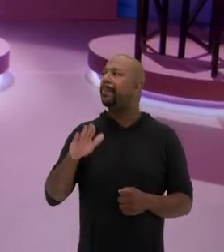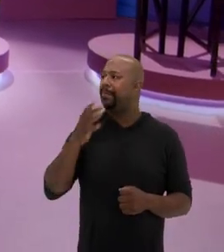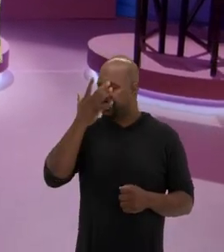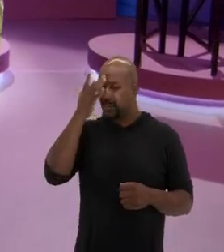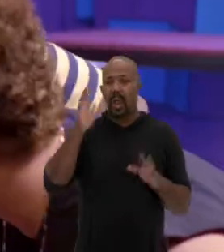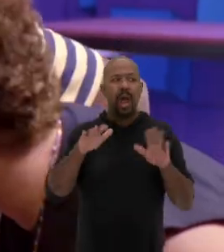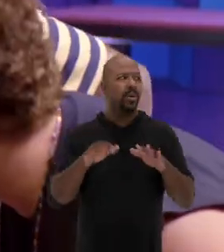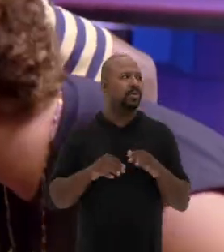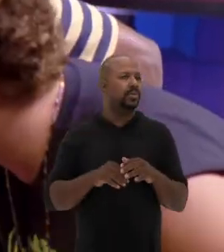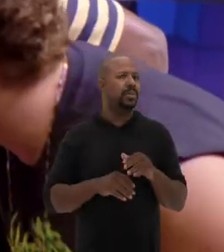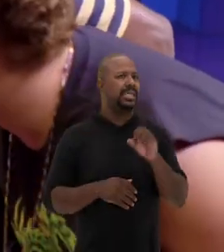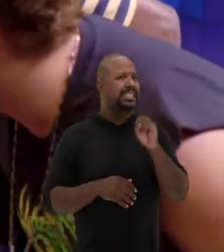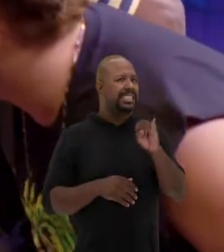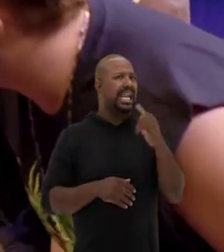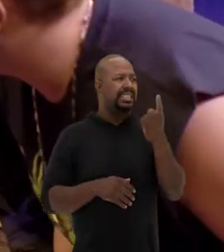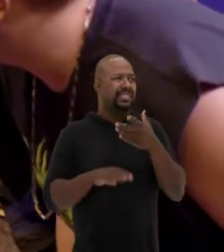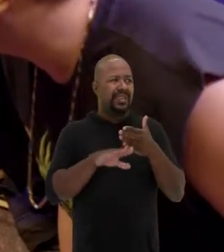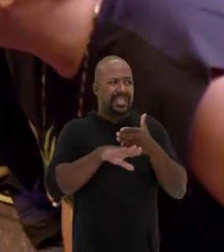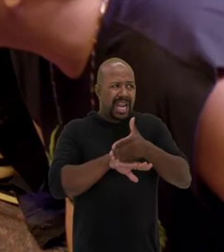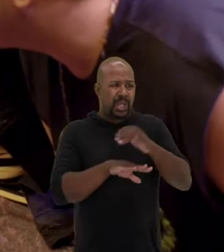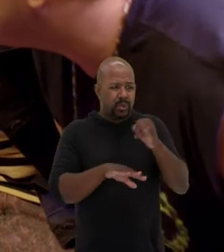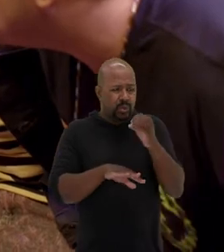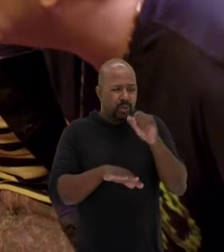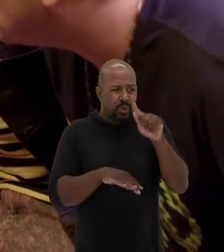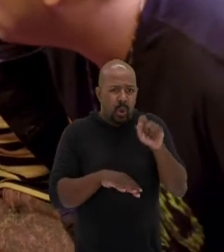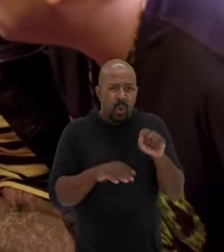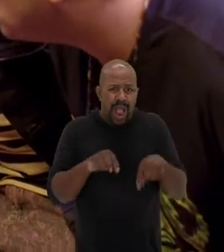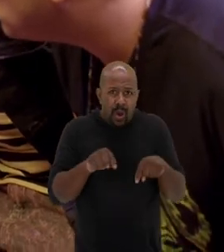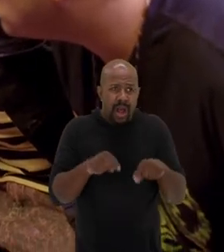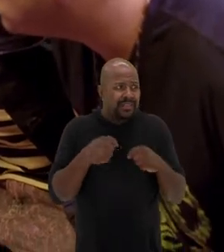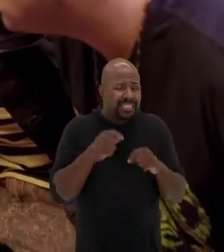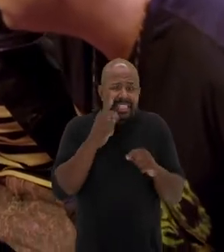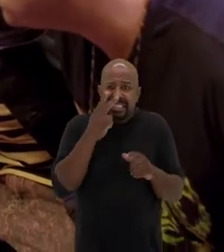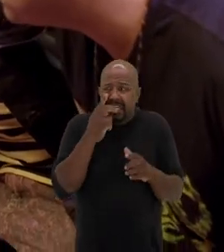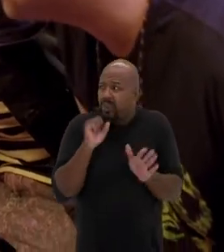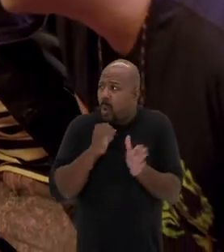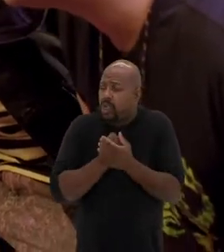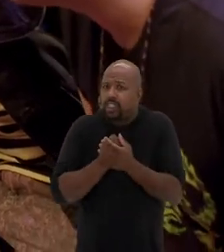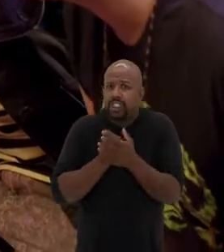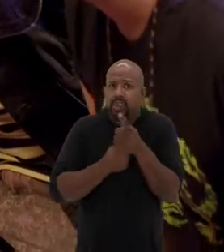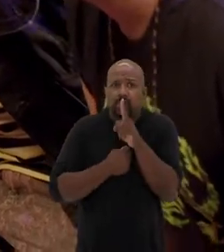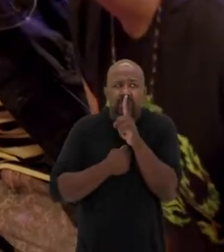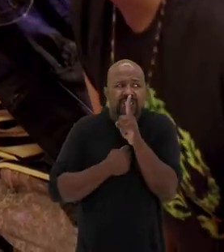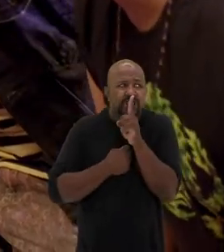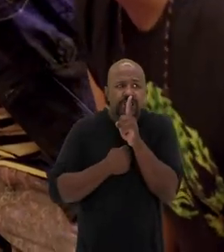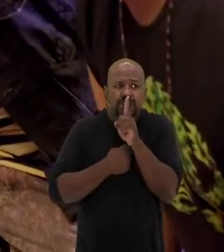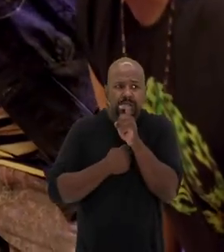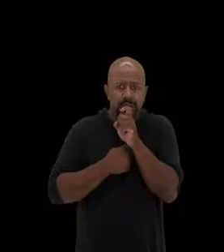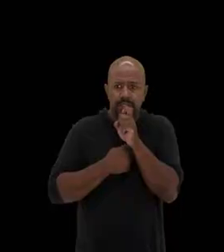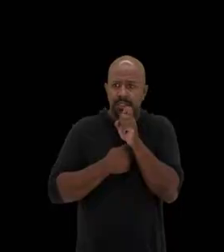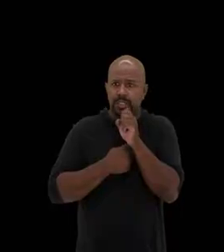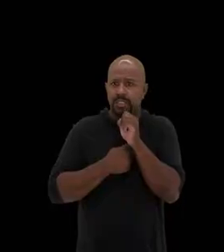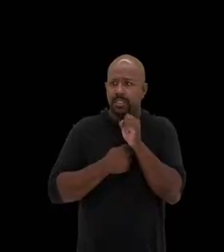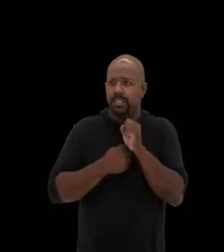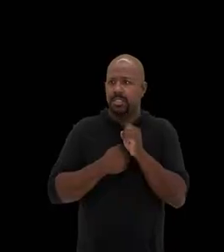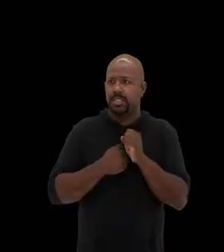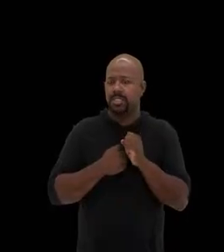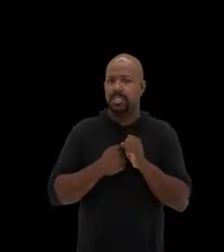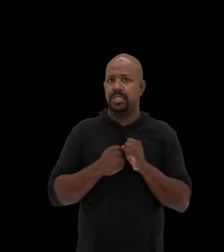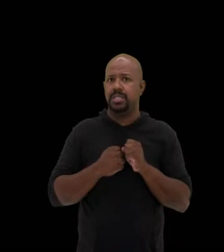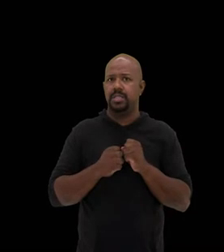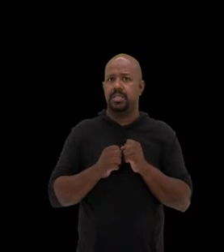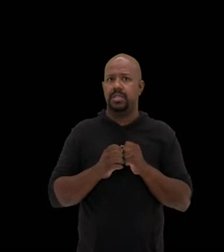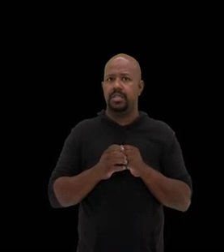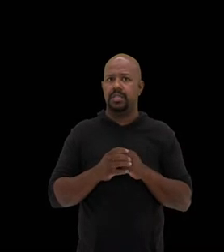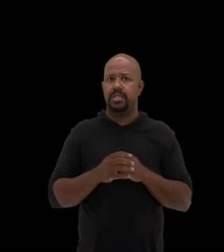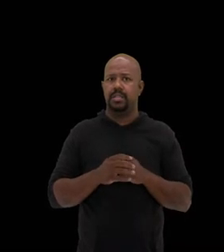cena. Pessoal, se a gente for entrar no jogo agora, vai ter que ser escondido, hein? Afirmam com a cabeça. Em um ambiente